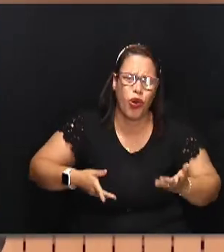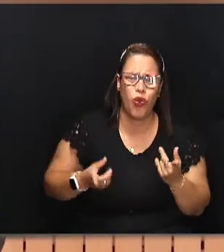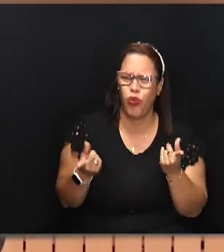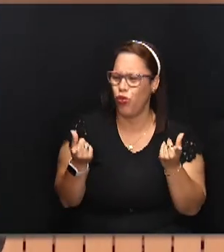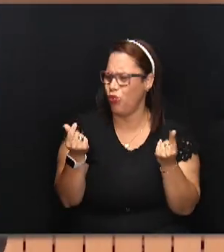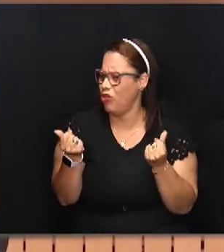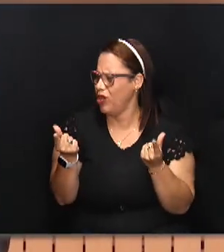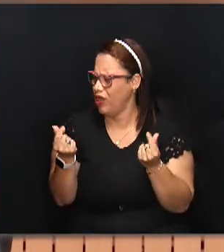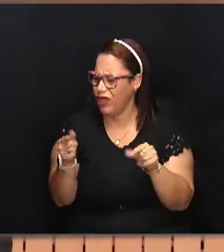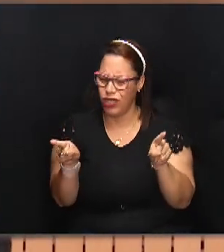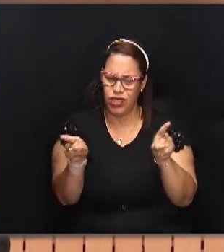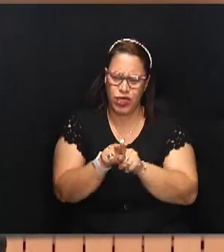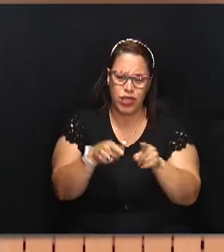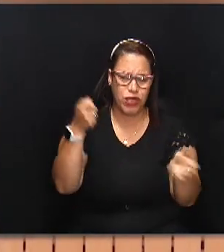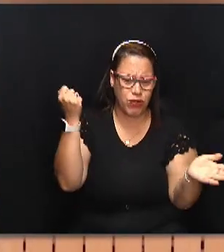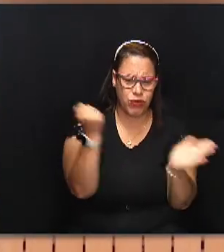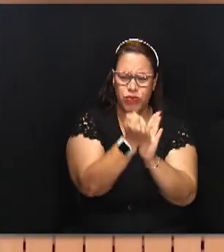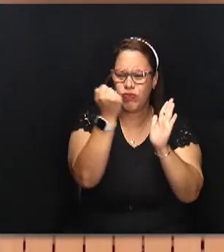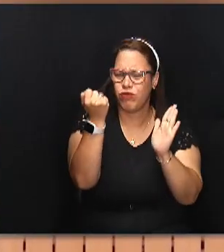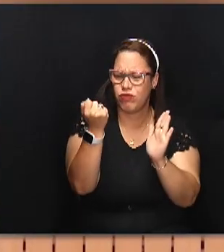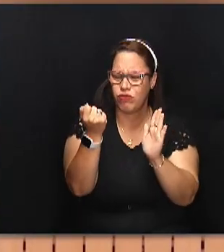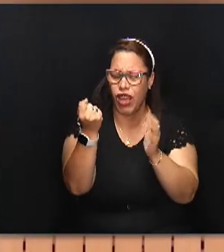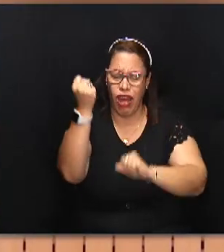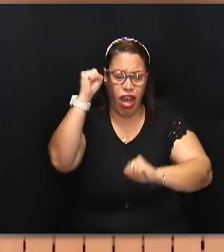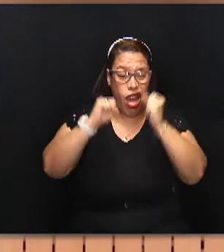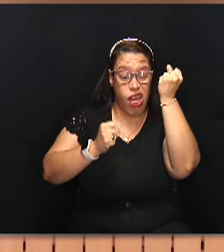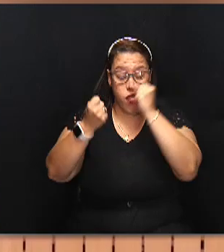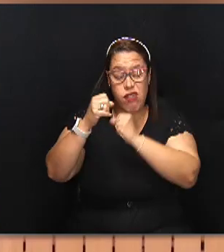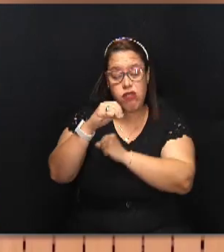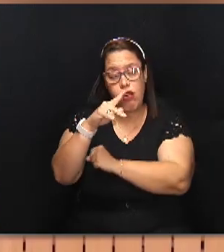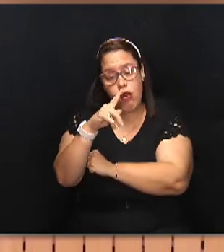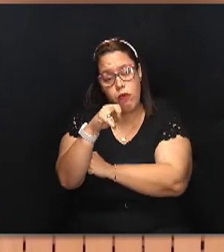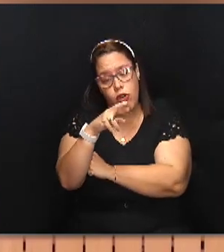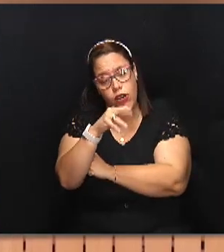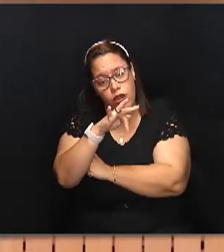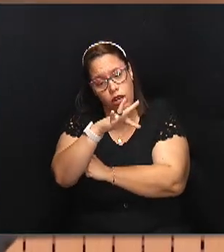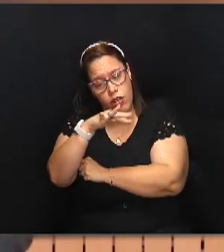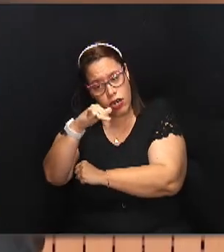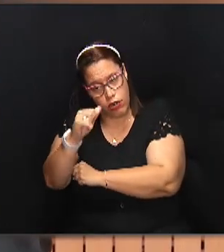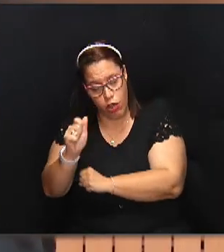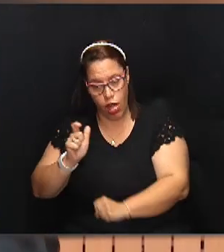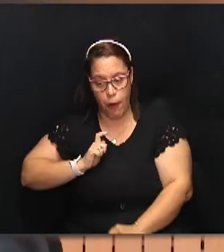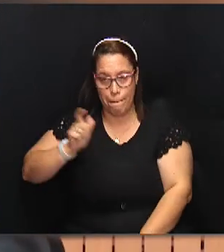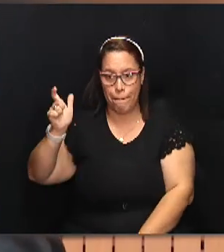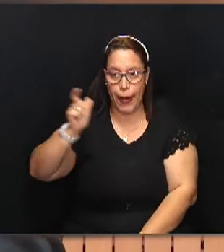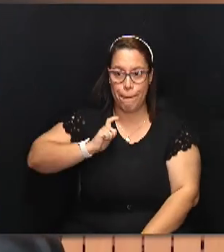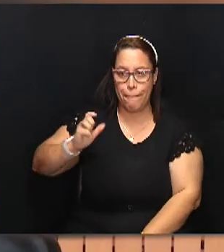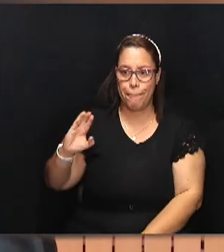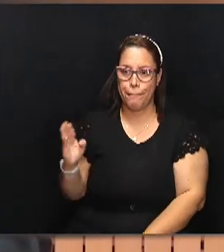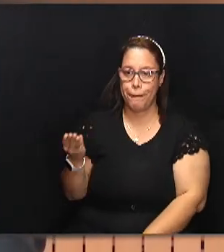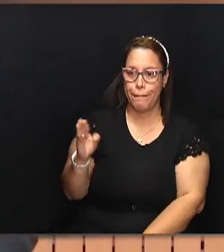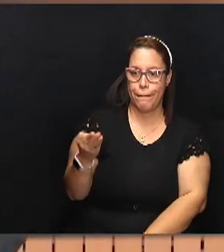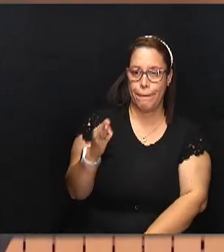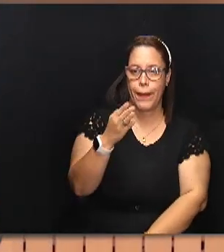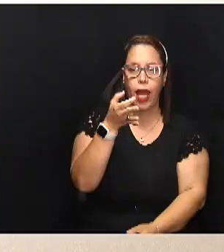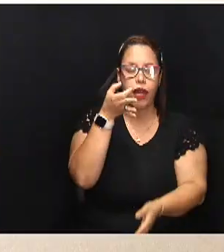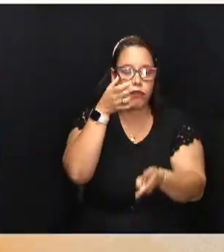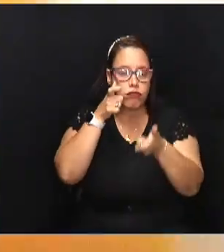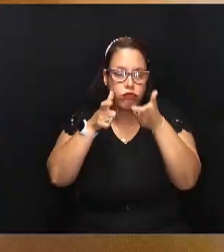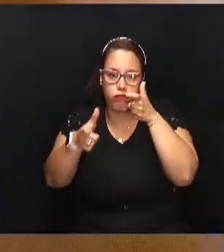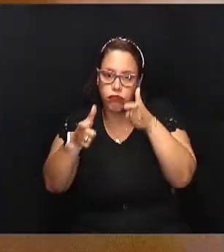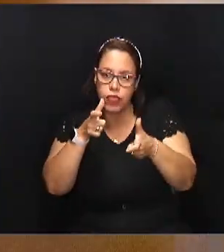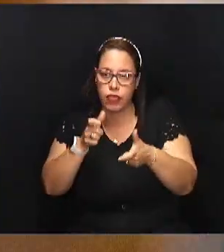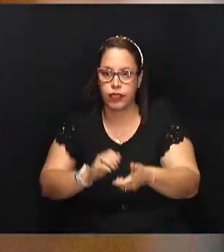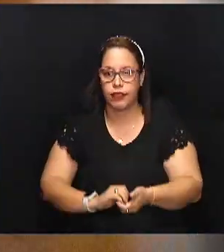dinheiro, e isso também tem que ficar registrado. A indústria da pornografia, ela é bilionária, envolve muitos interesses,